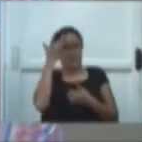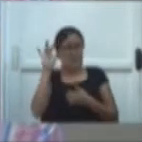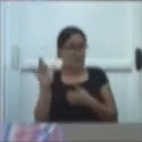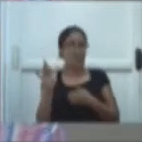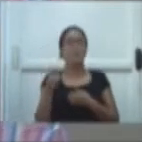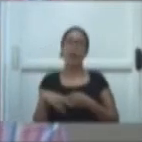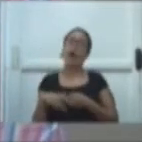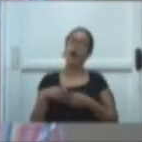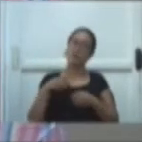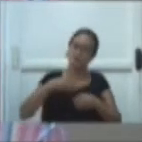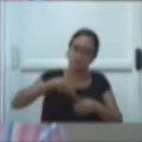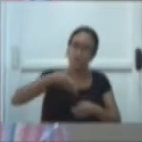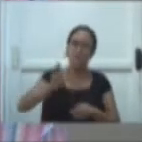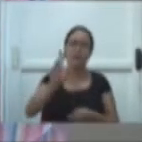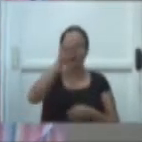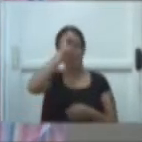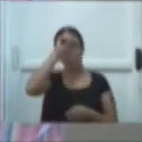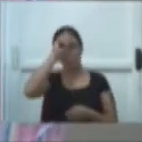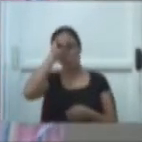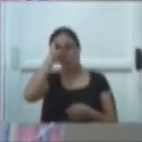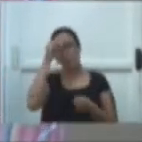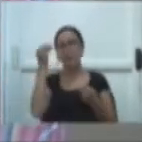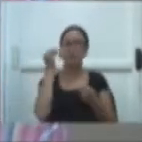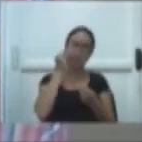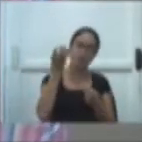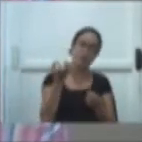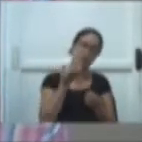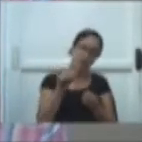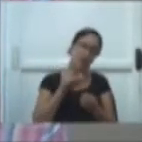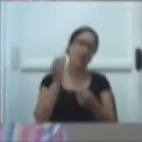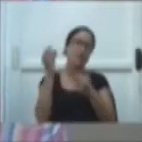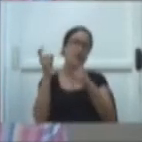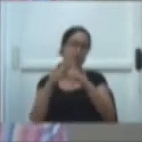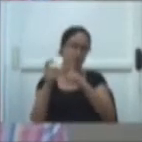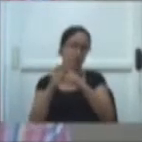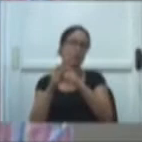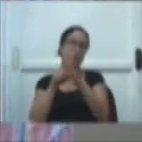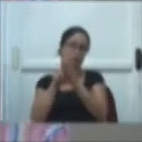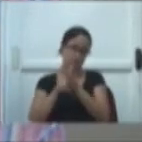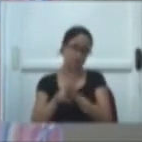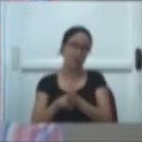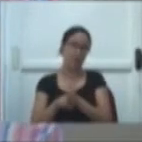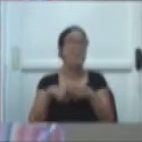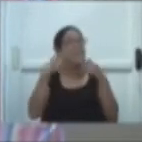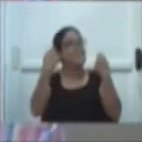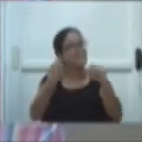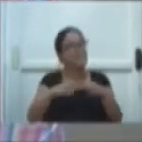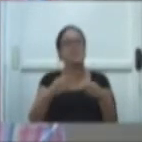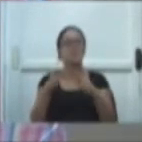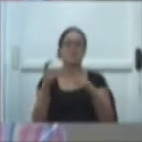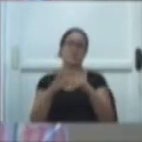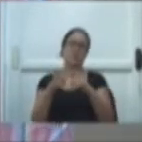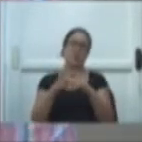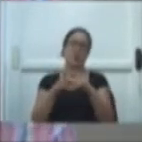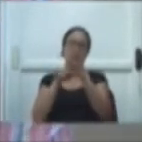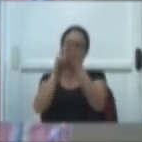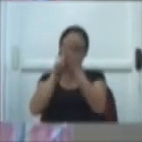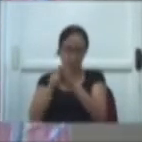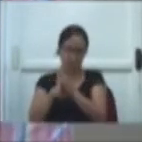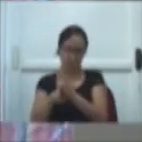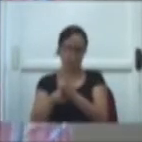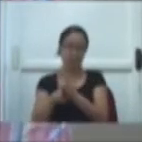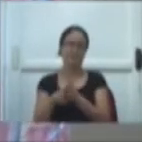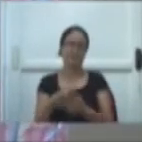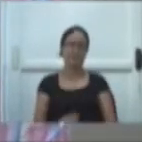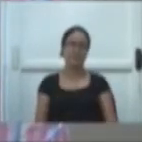ou pelo menos a consulta do médico, e tem que ser o médico que tem que fazer essa avaliação clínica. Então, também fiquei a sugestão